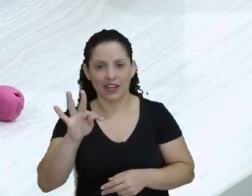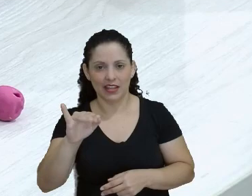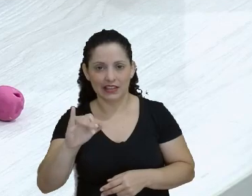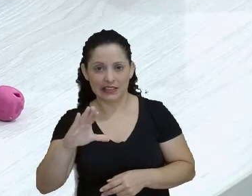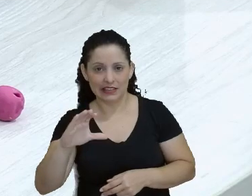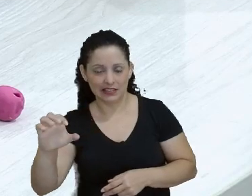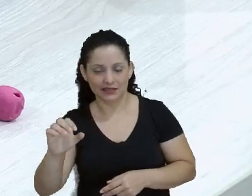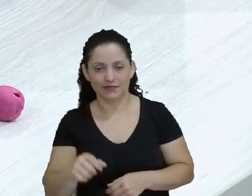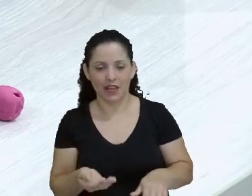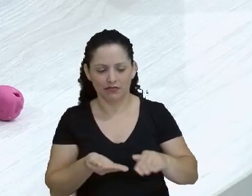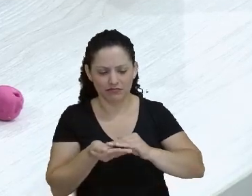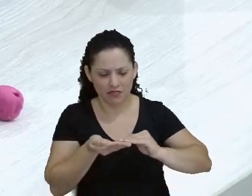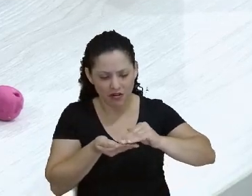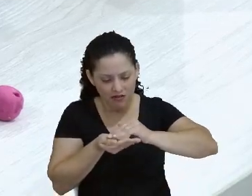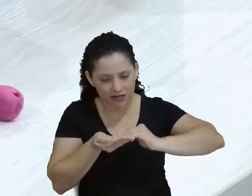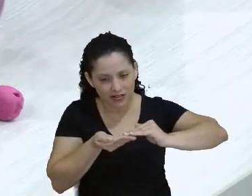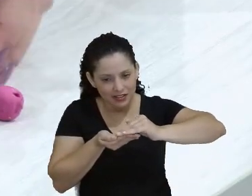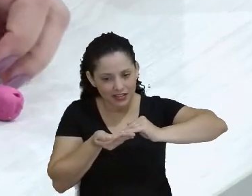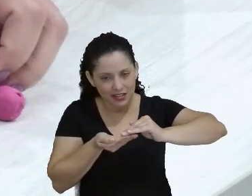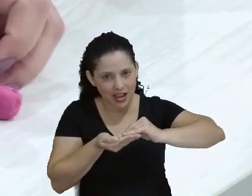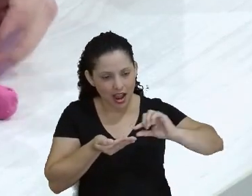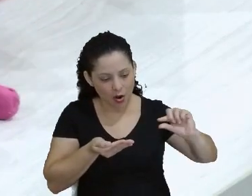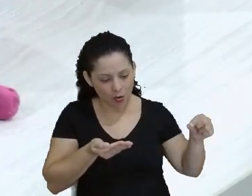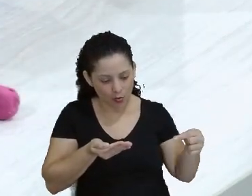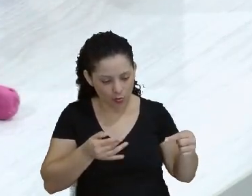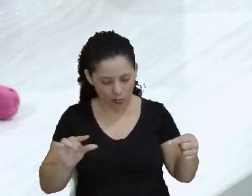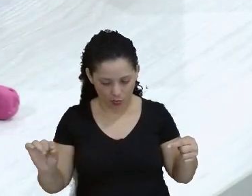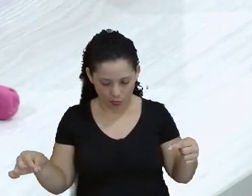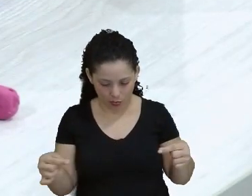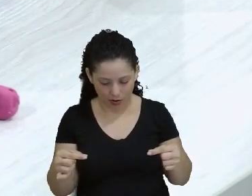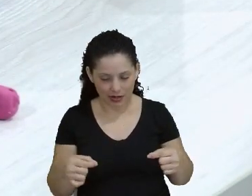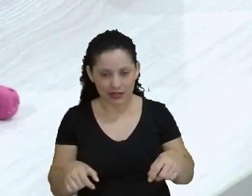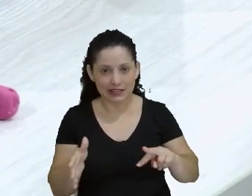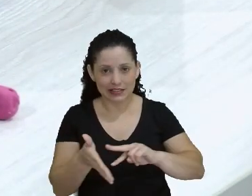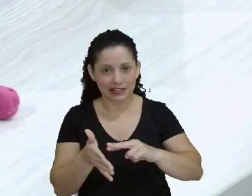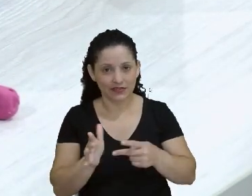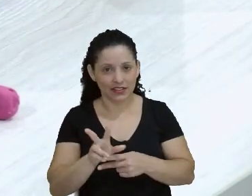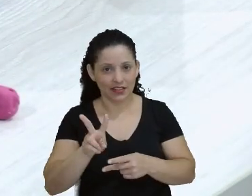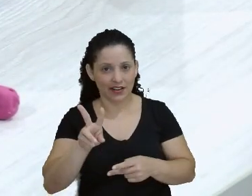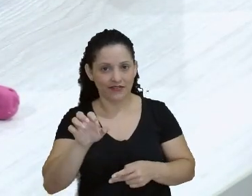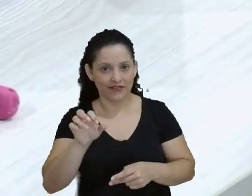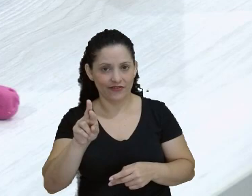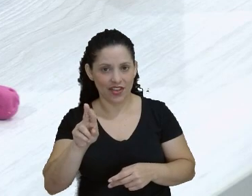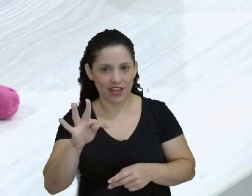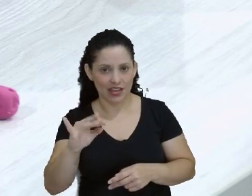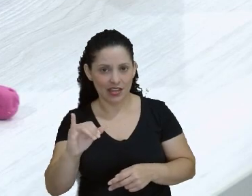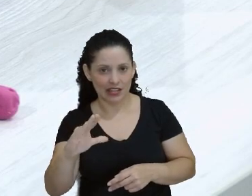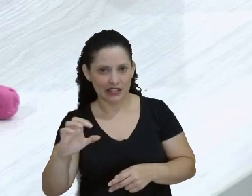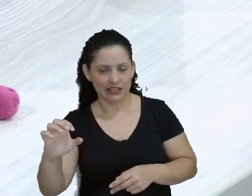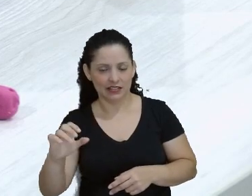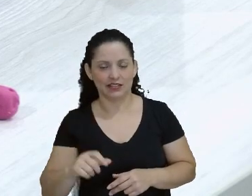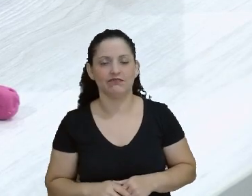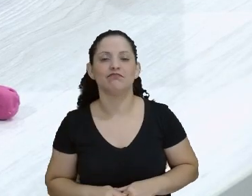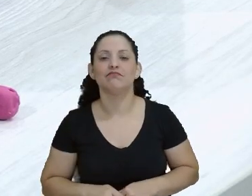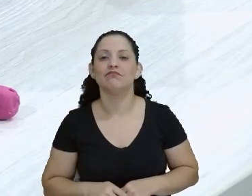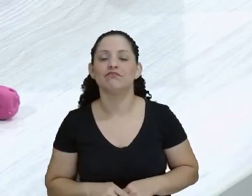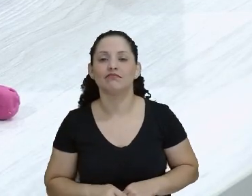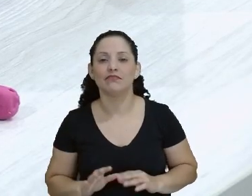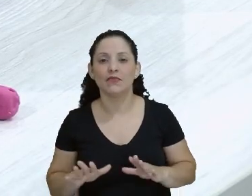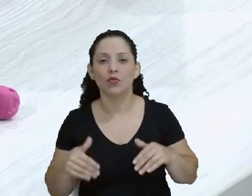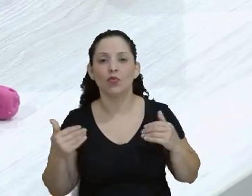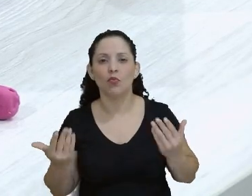Cada bolinha dessa está representando um vértice. Então, quando o estudante começa